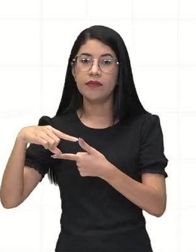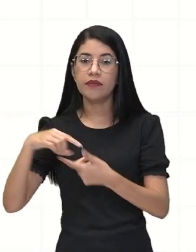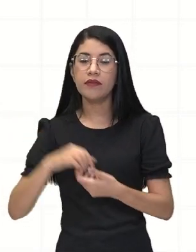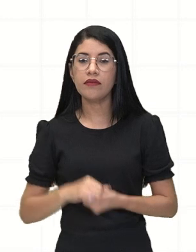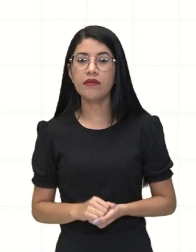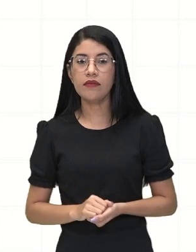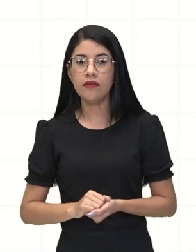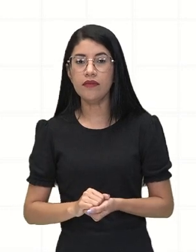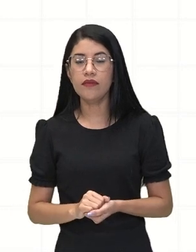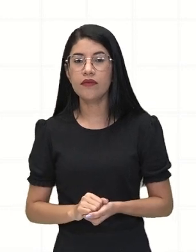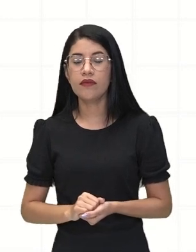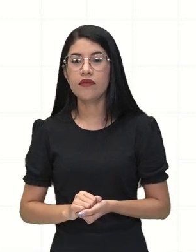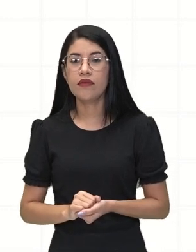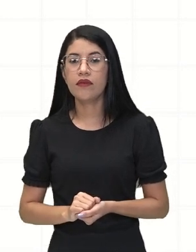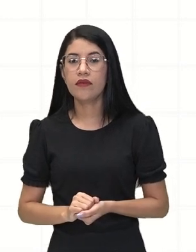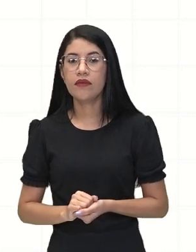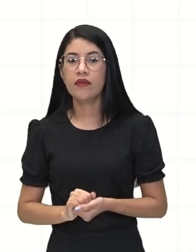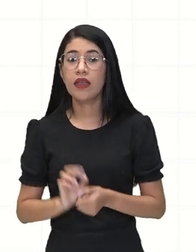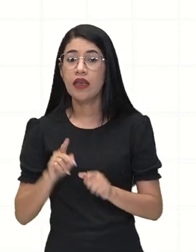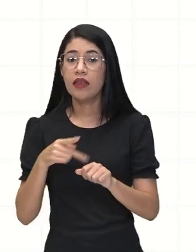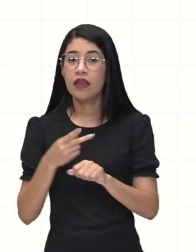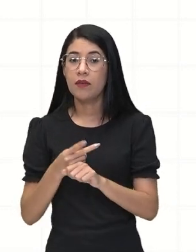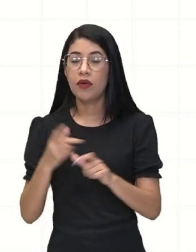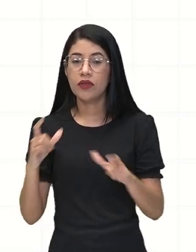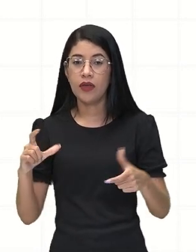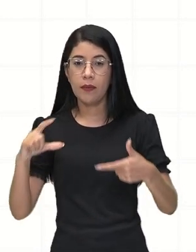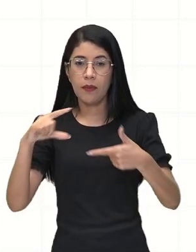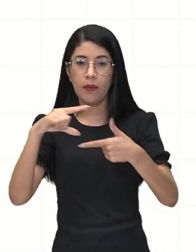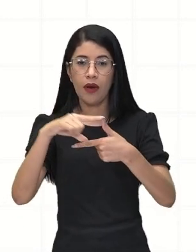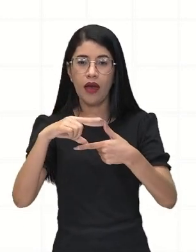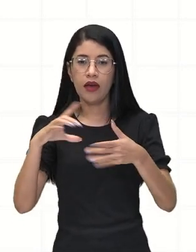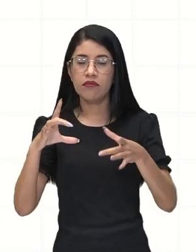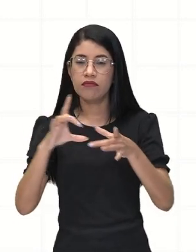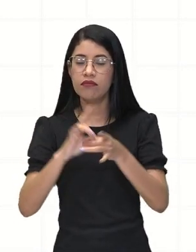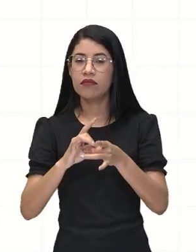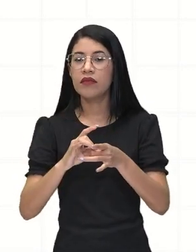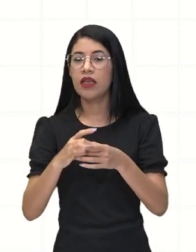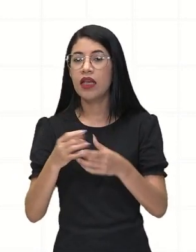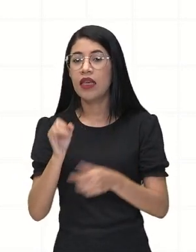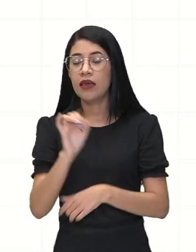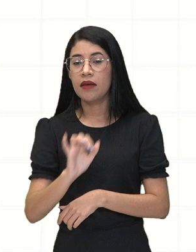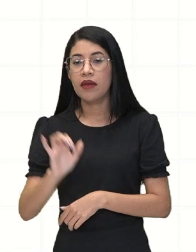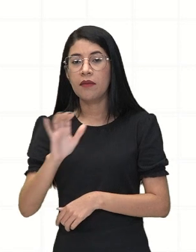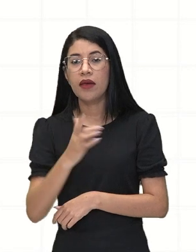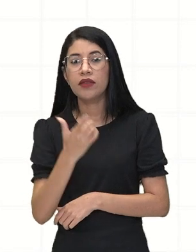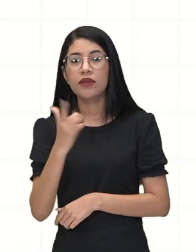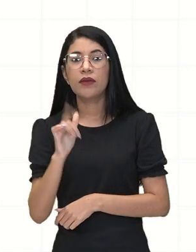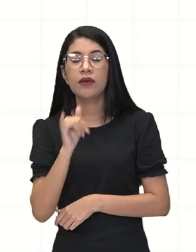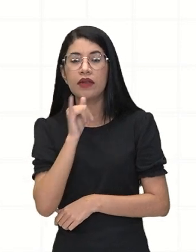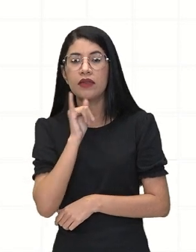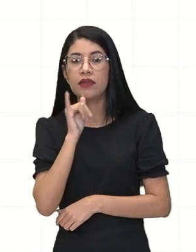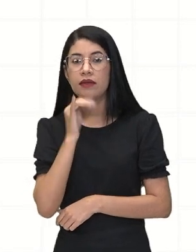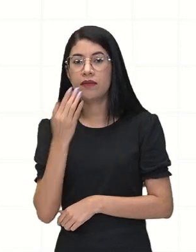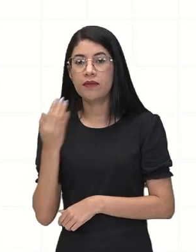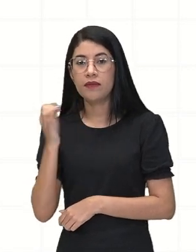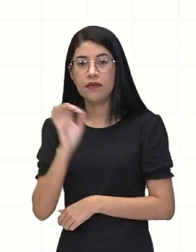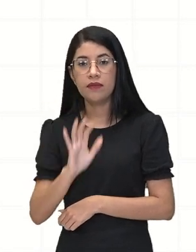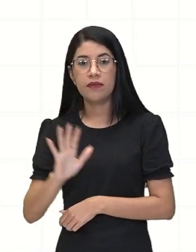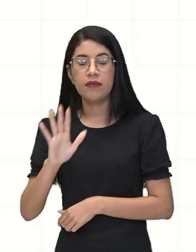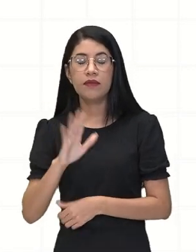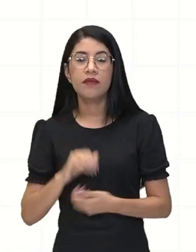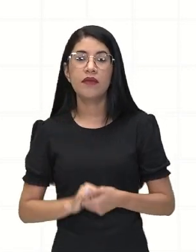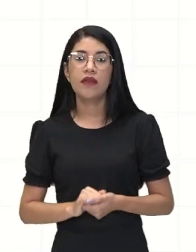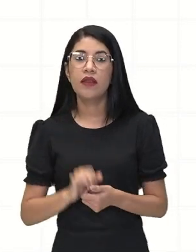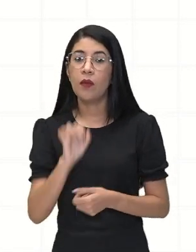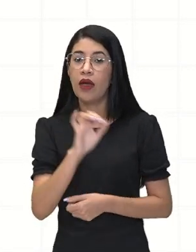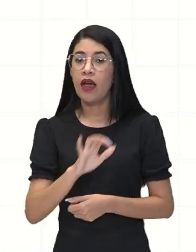1, e juntando as duas partes obtidas, formamos uma nova figura. Observe comigo. Então, esse aqui era a nossa